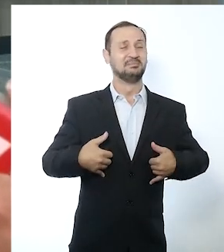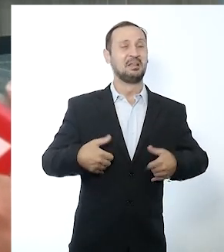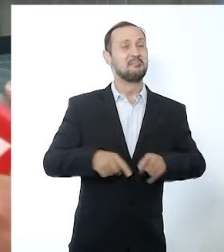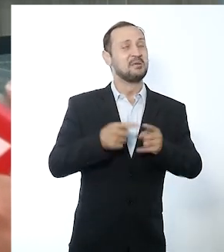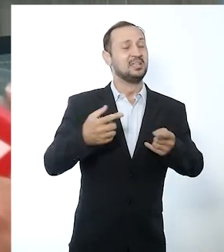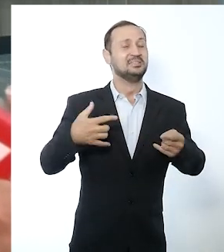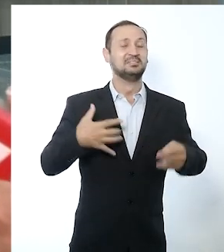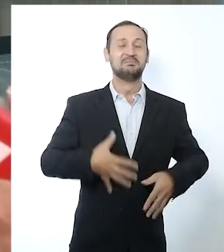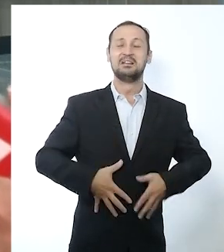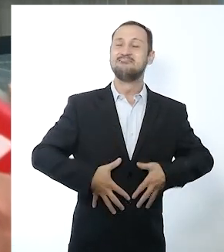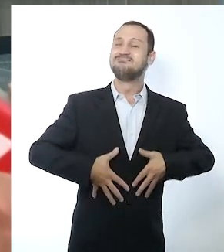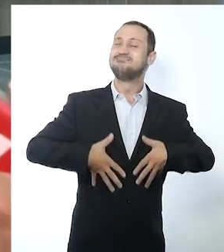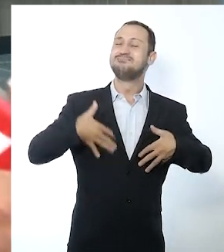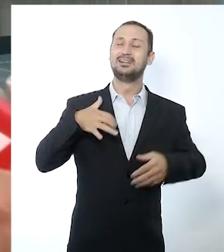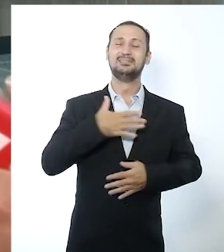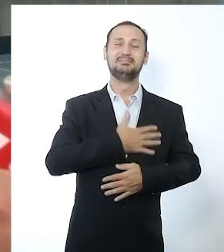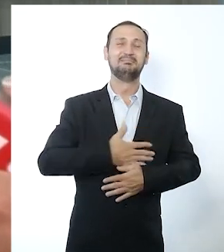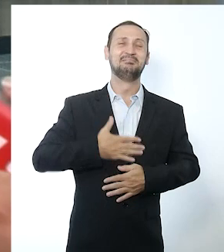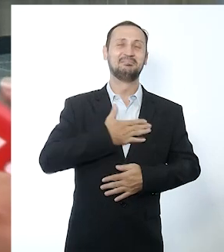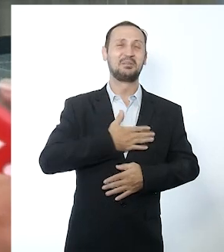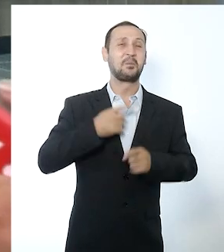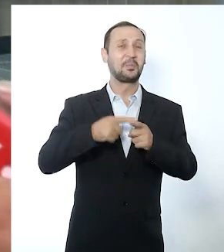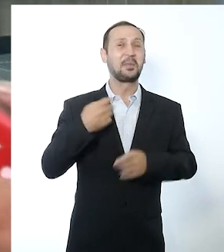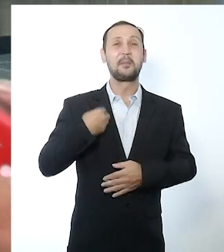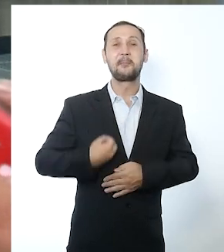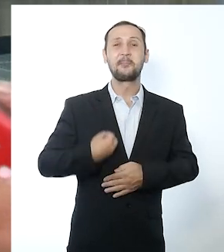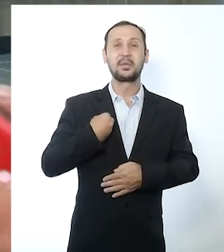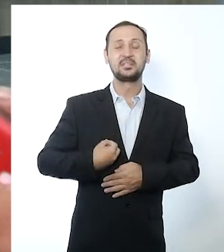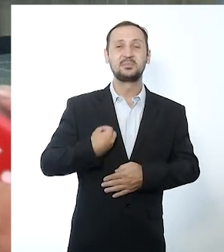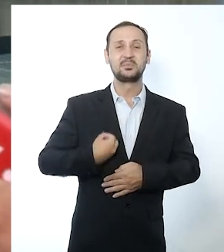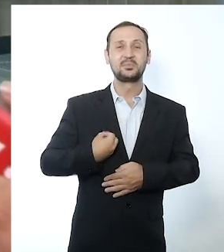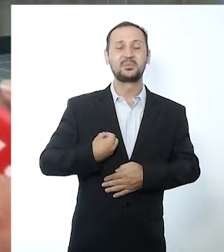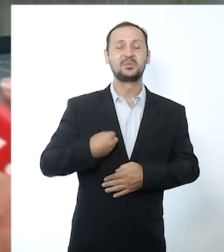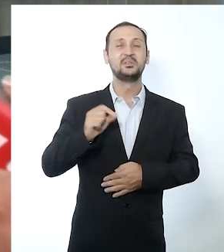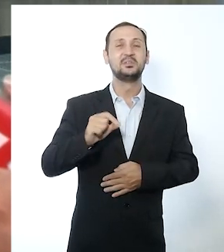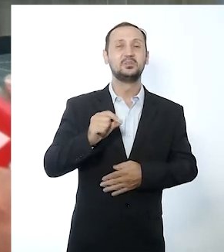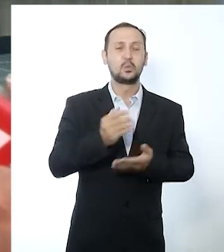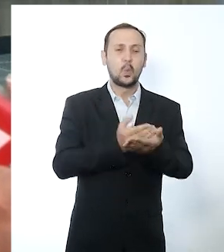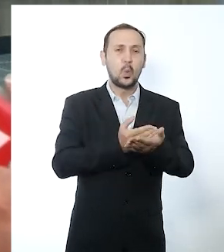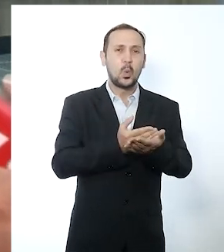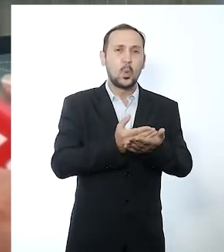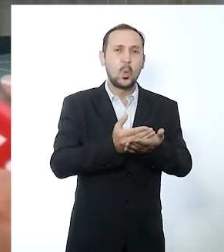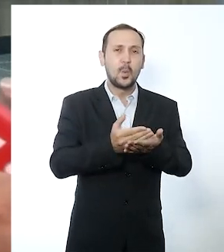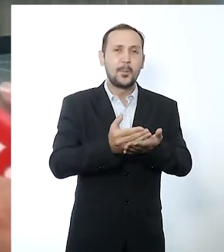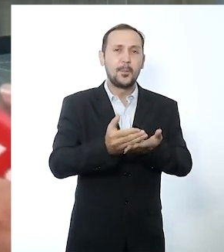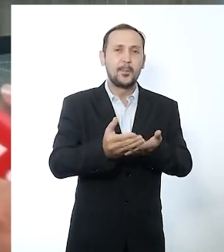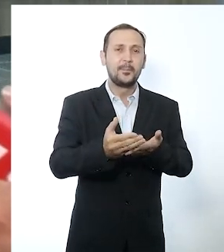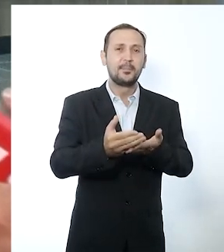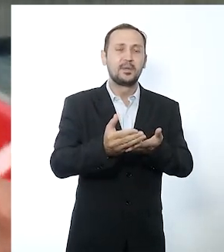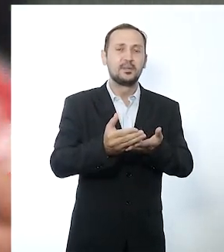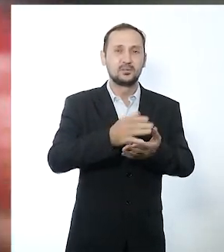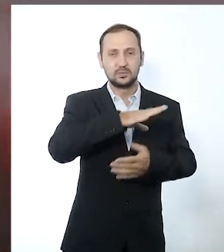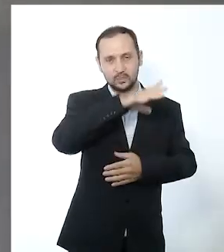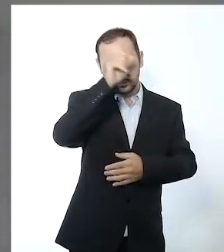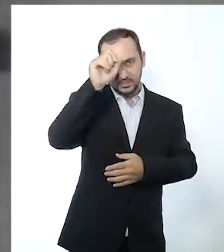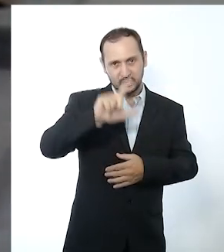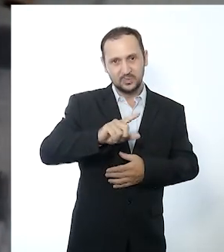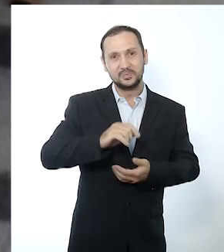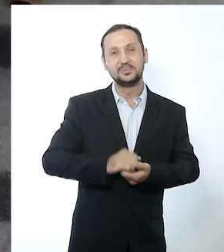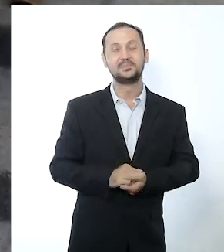muita alegria, porque nós participamos da vida desde o início da formação do nosso